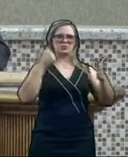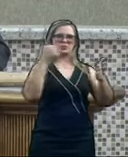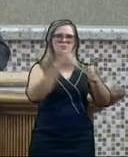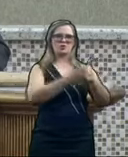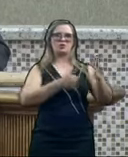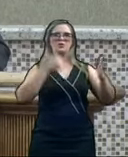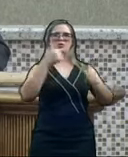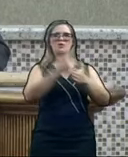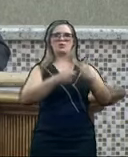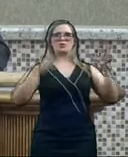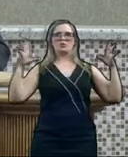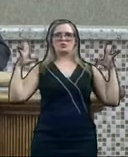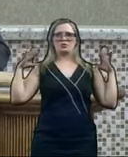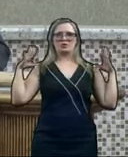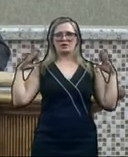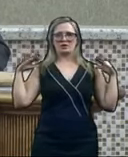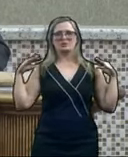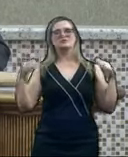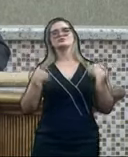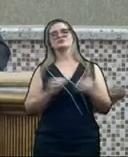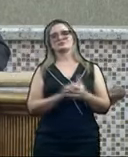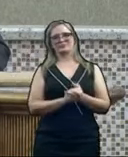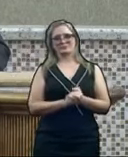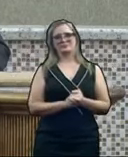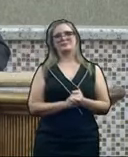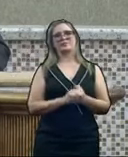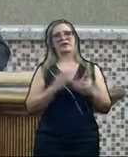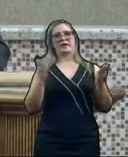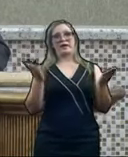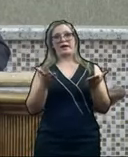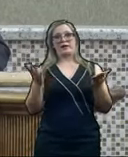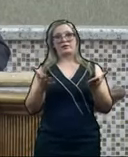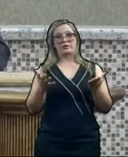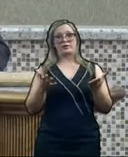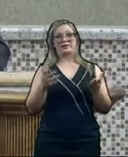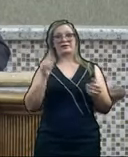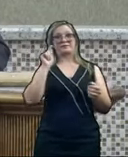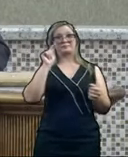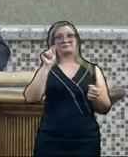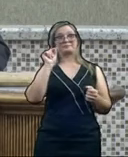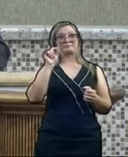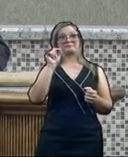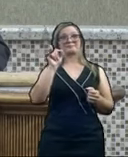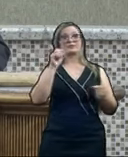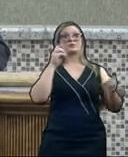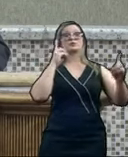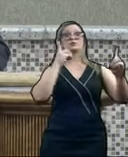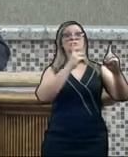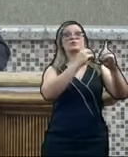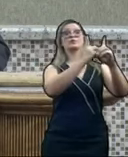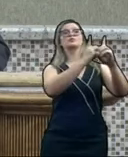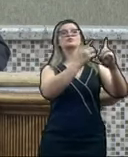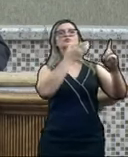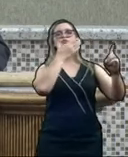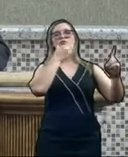é a luta de Jacó agora já não era mais coisa a u o problema de eu tava resolvido